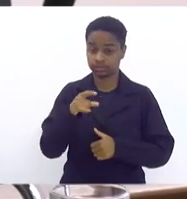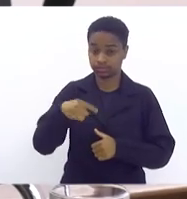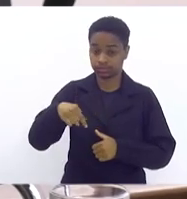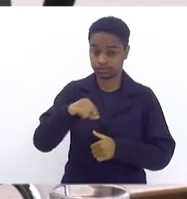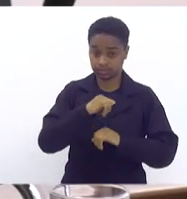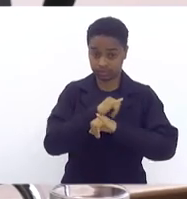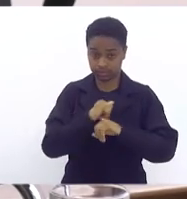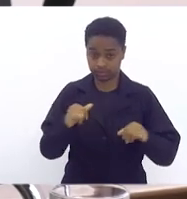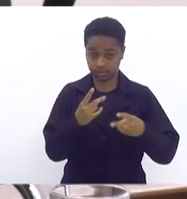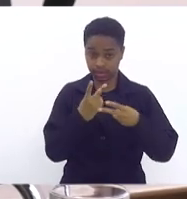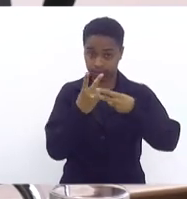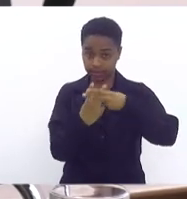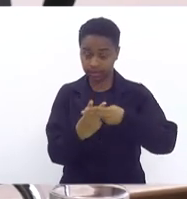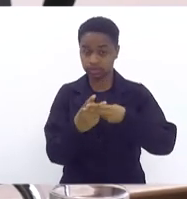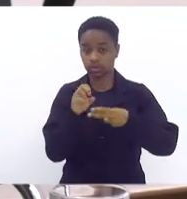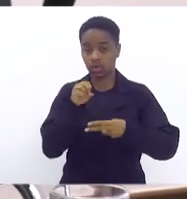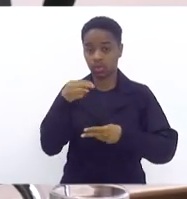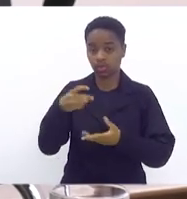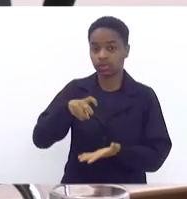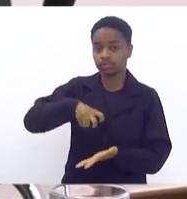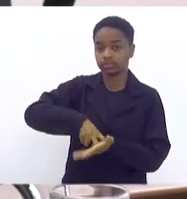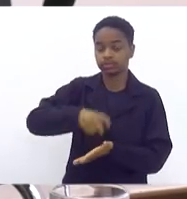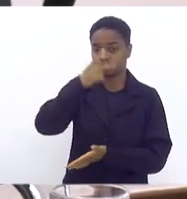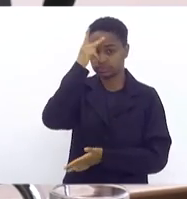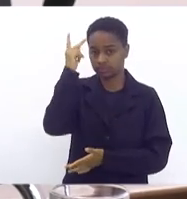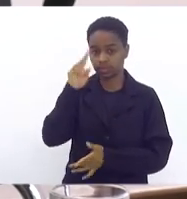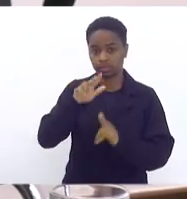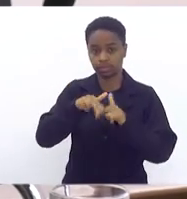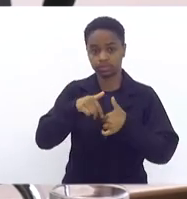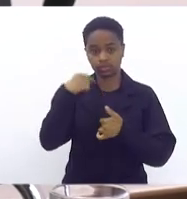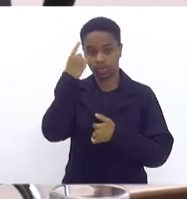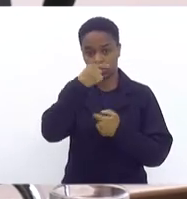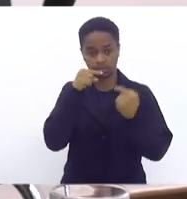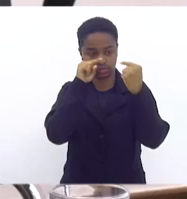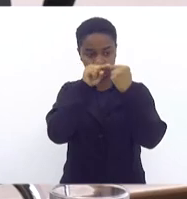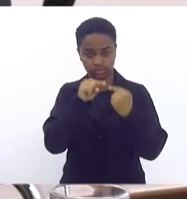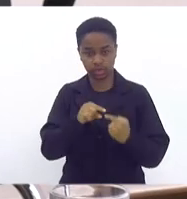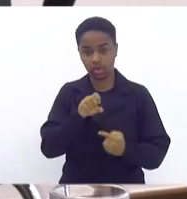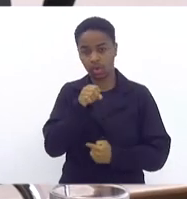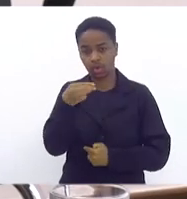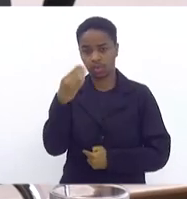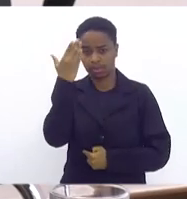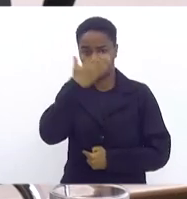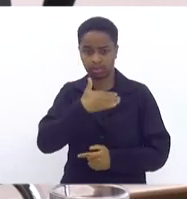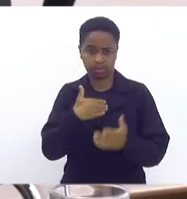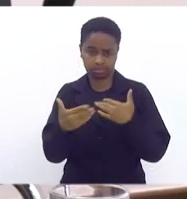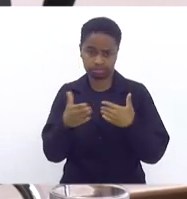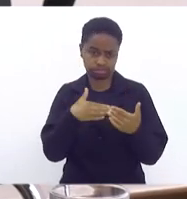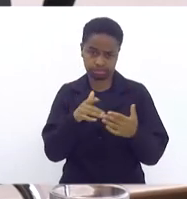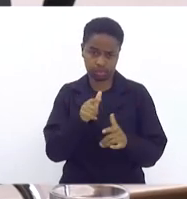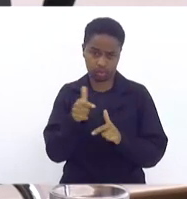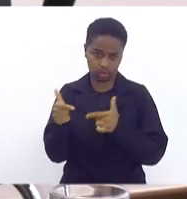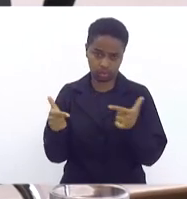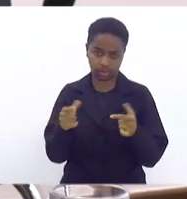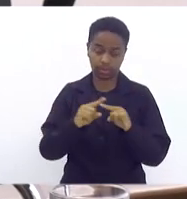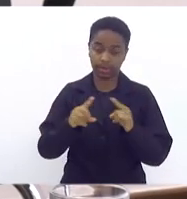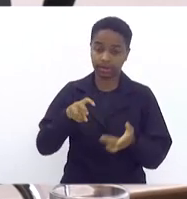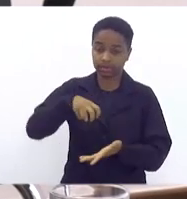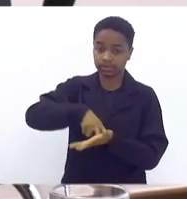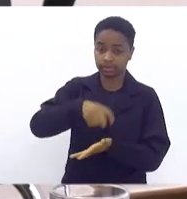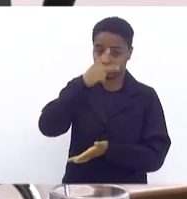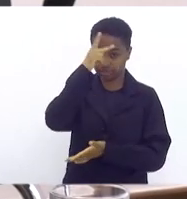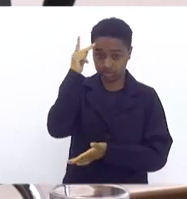prisão ou Condena alguém com base um reconhecimento fotográfico ou qualquer outra prova errônea e você Condena alguém